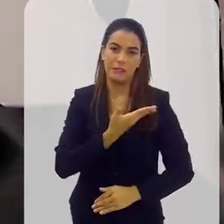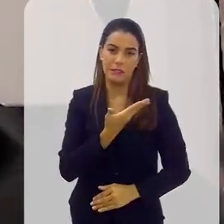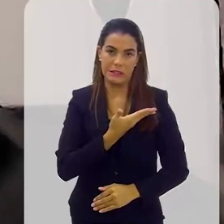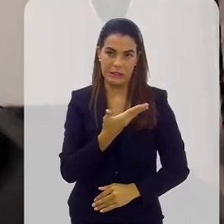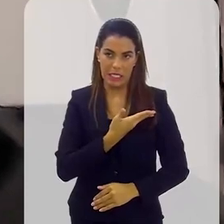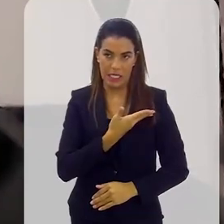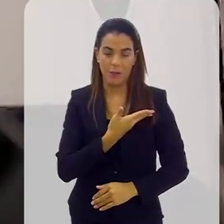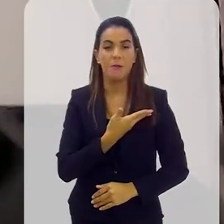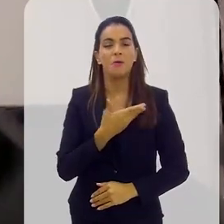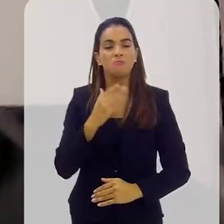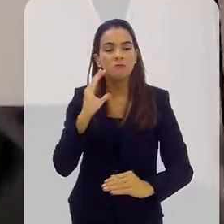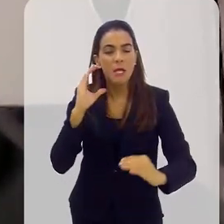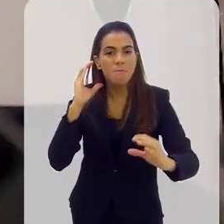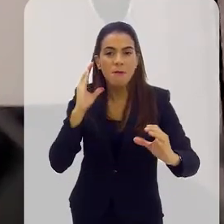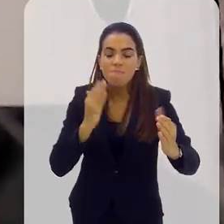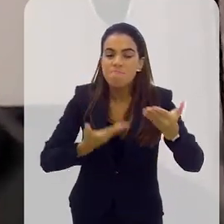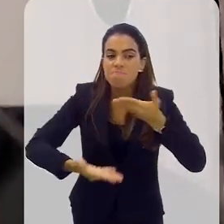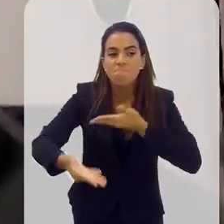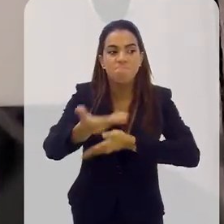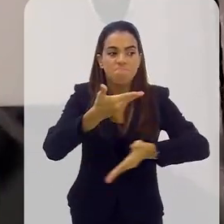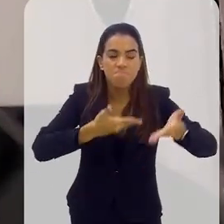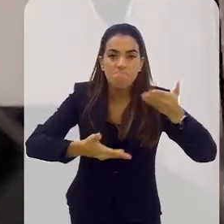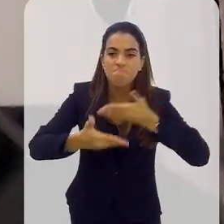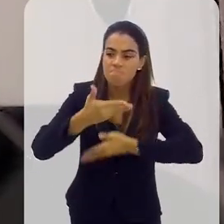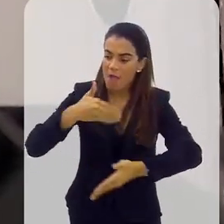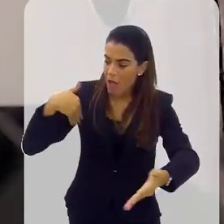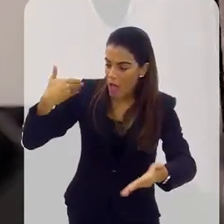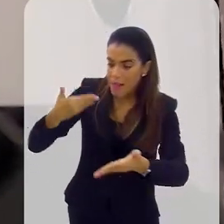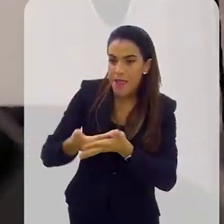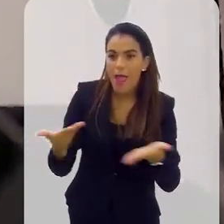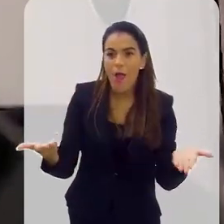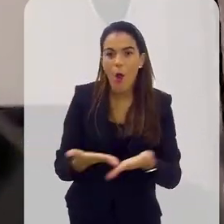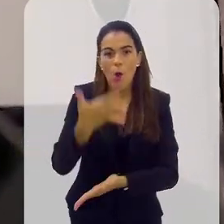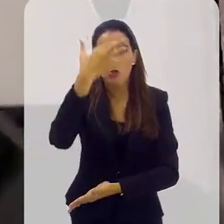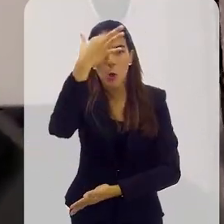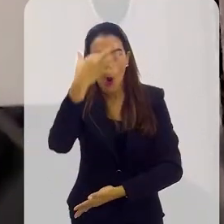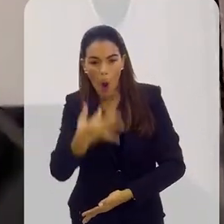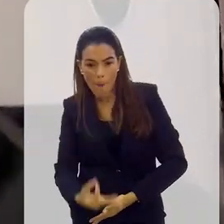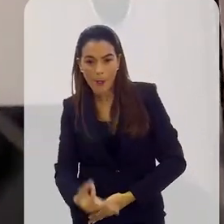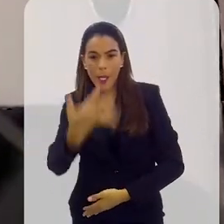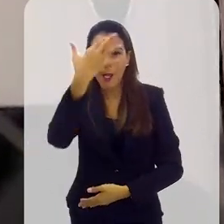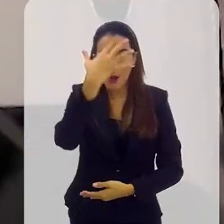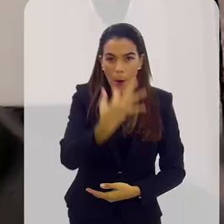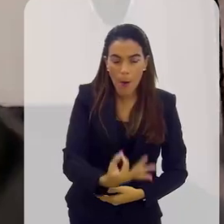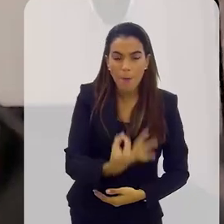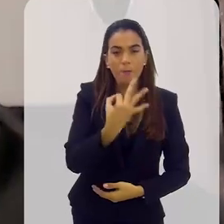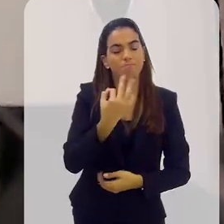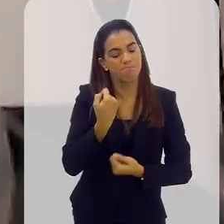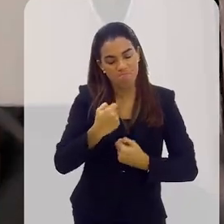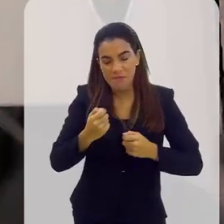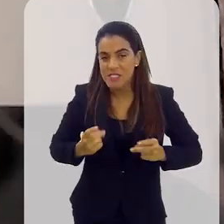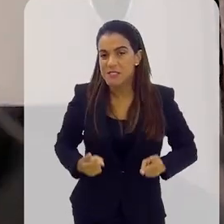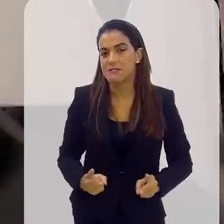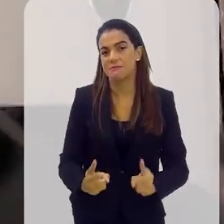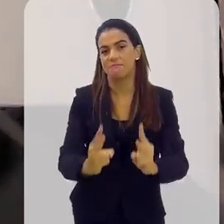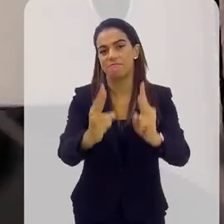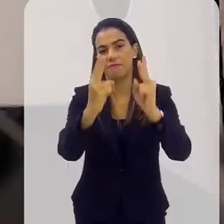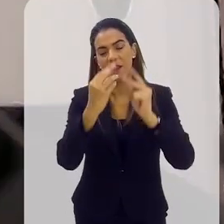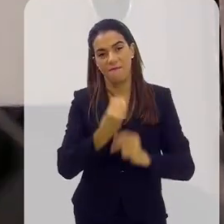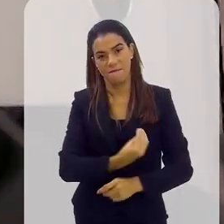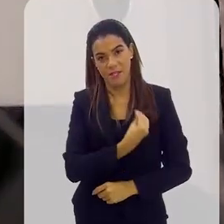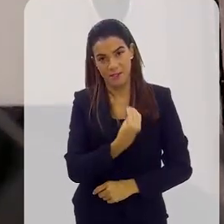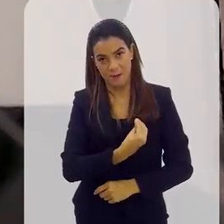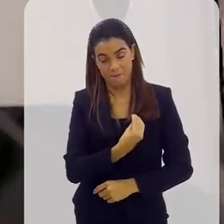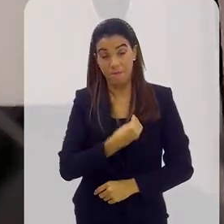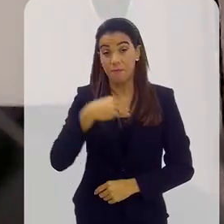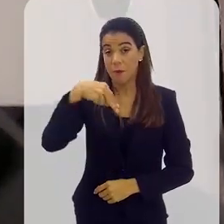50 anos ainda ouve você, ainda troca ideia, ainda te compreende, acho que tem que ser preservada para o resto da